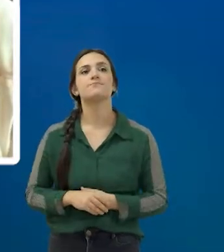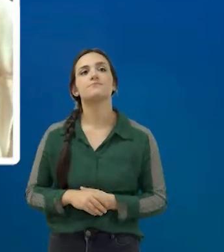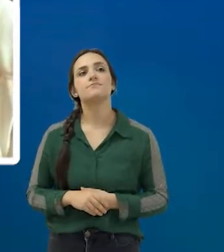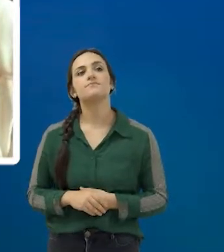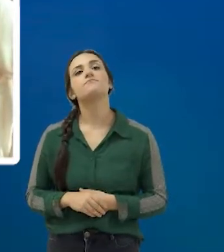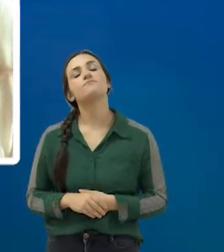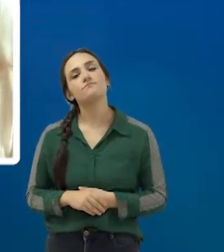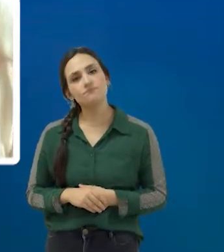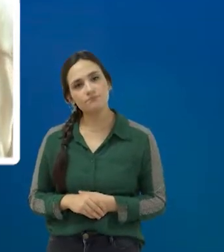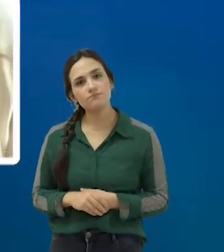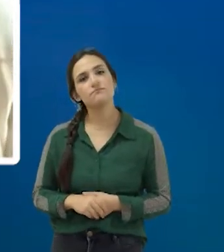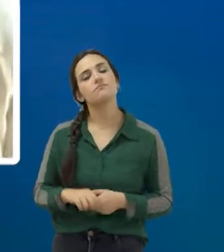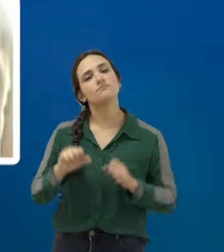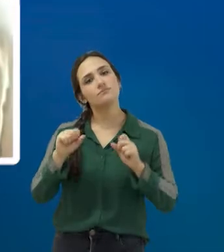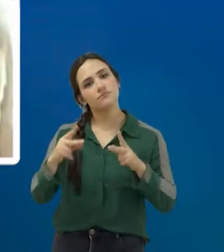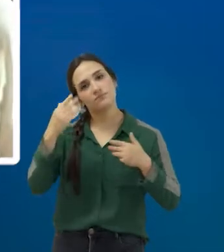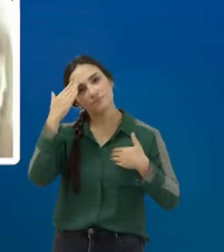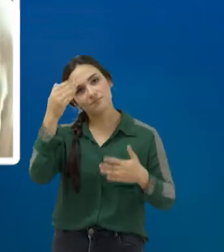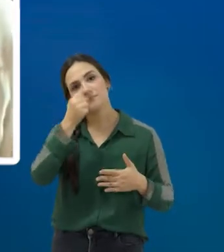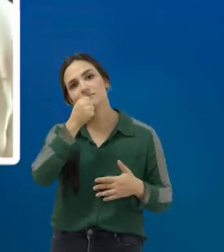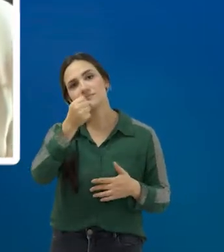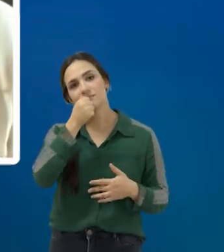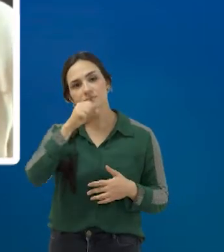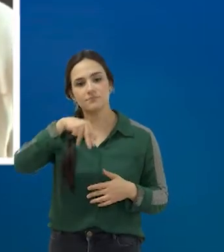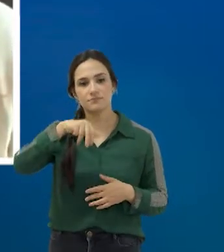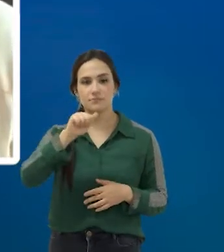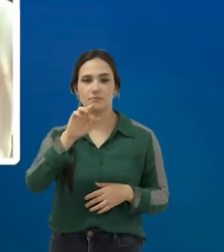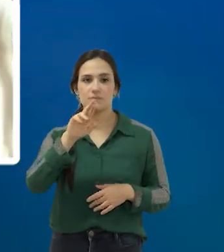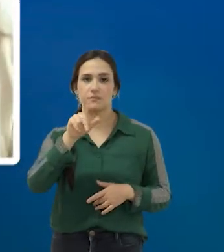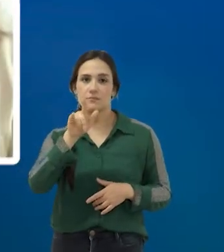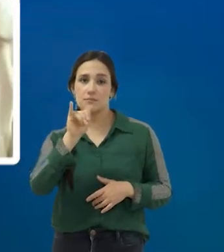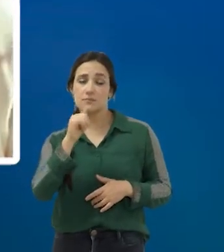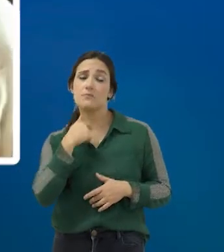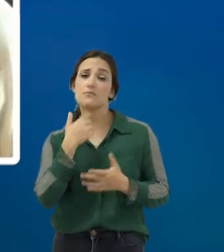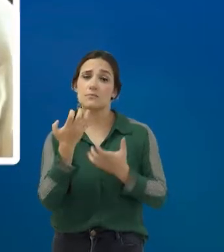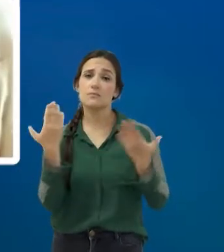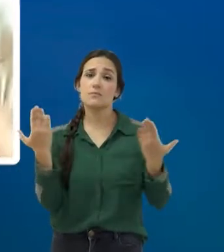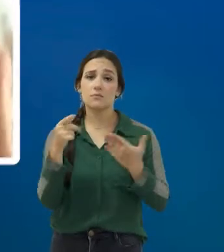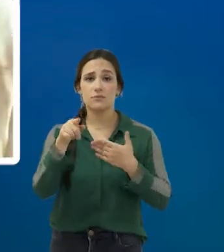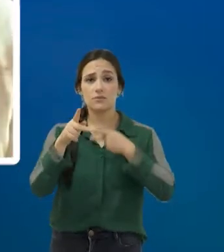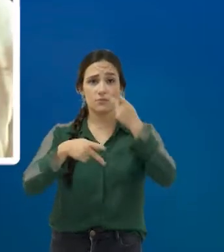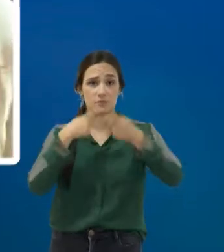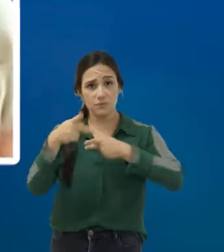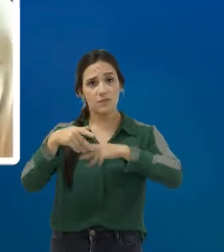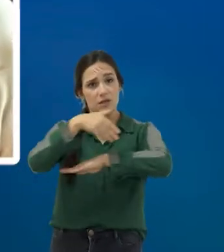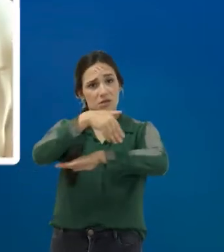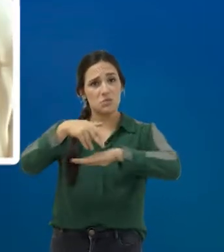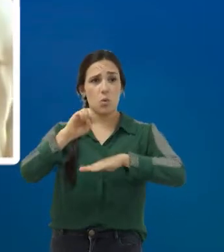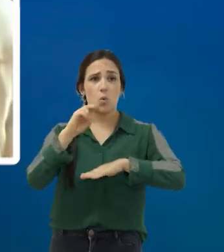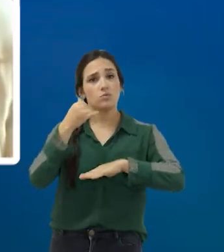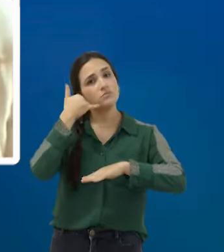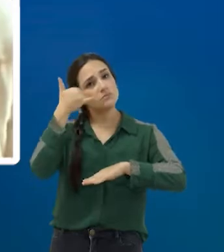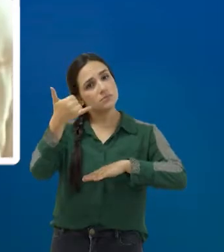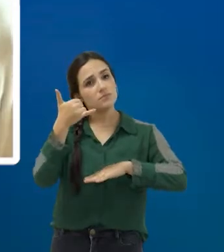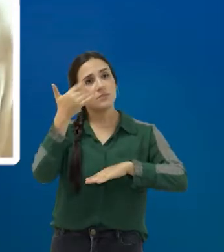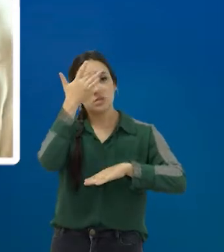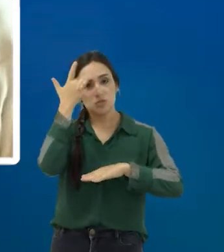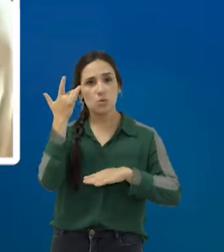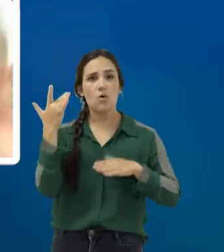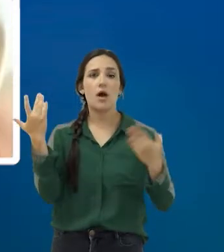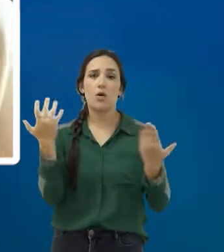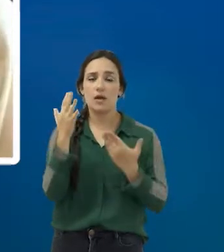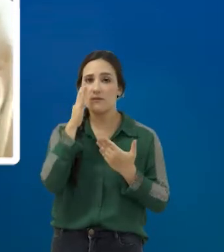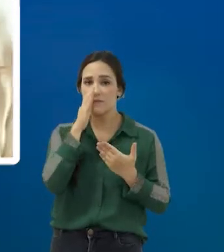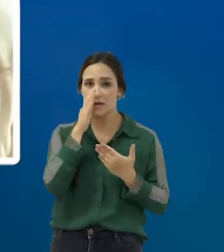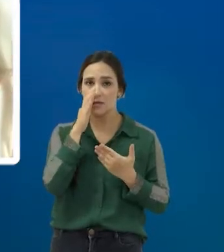de dados. Muito obrigada pela entrevista, Marli. Eu queria que você deixasse o endereço, um telefone de contato para as pessoas que